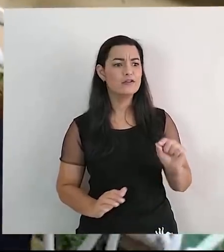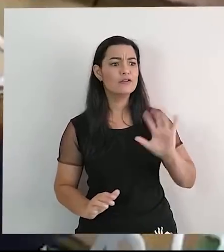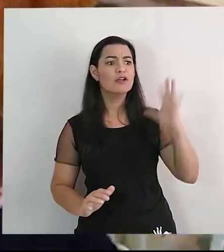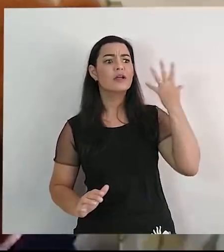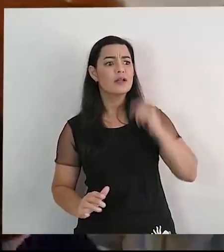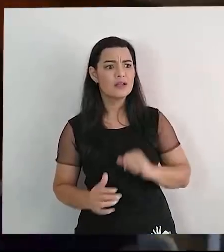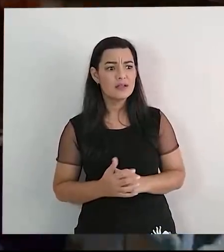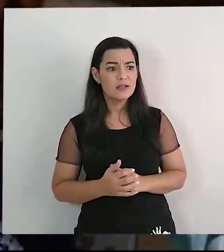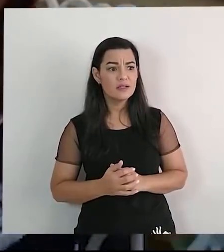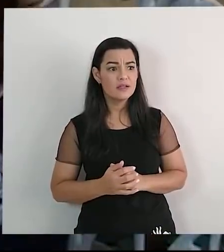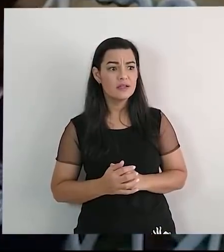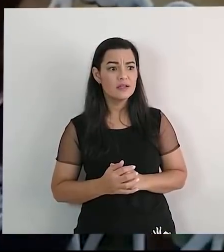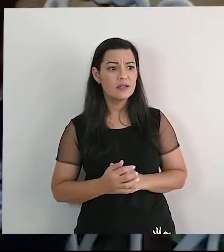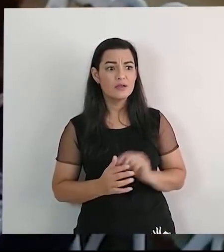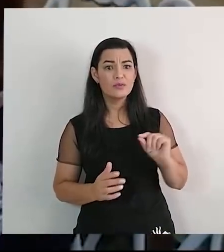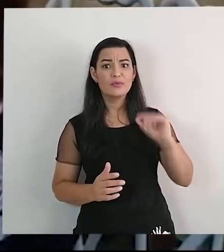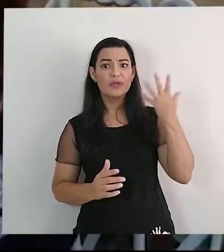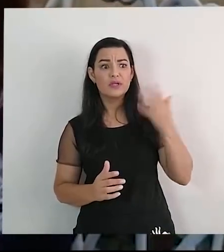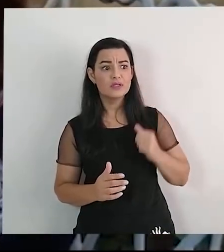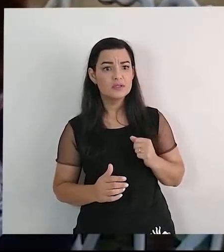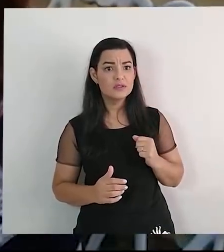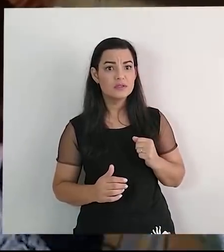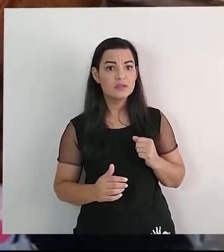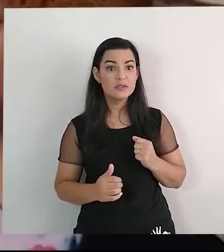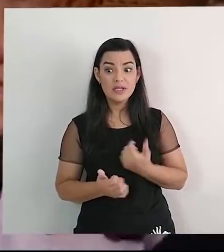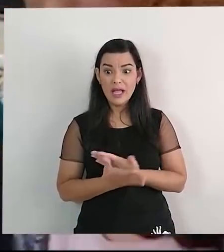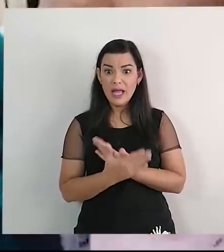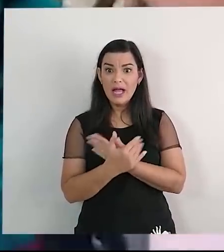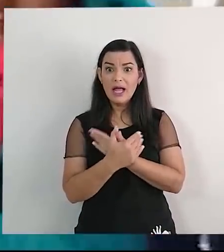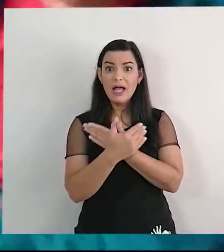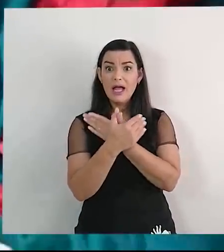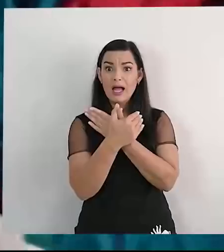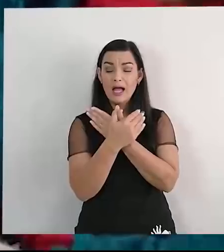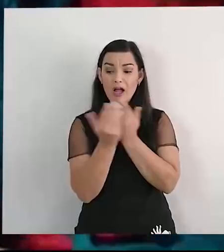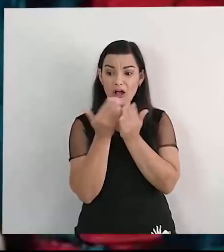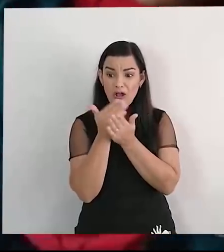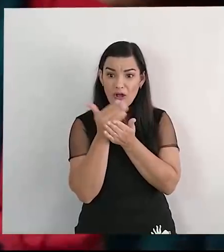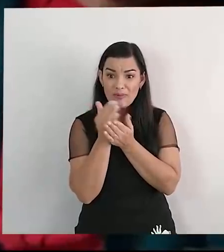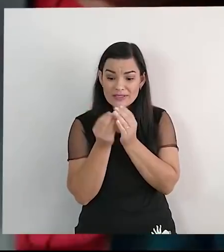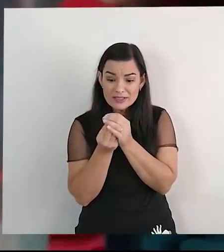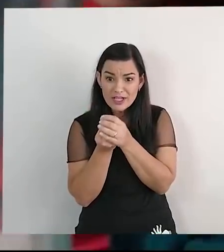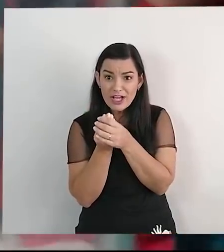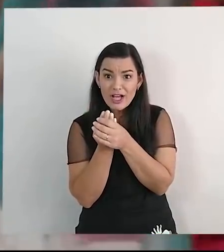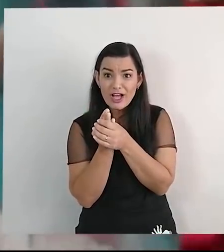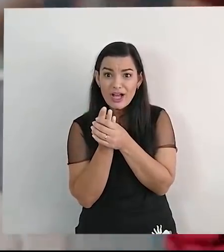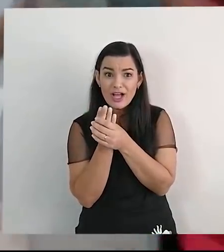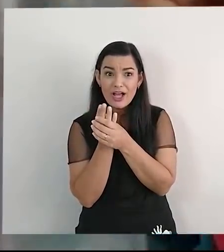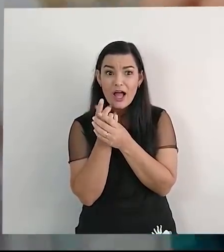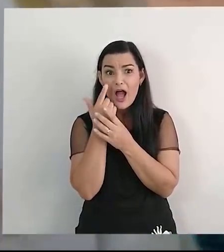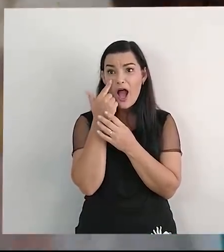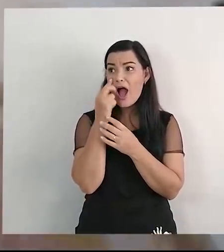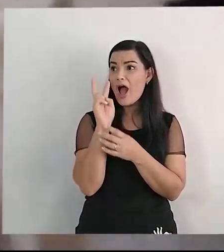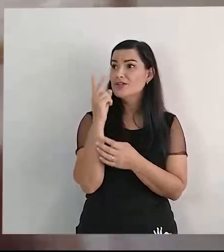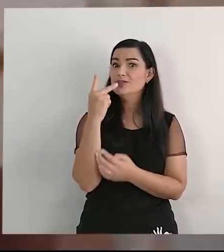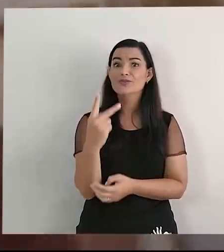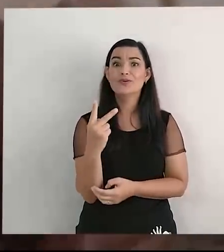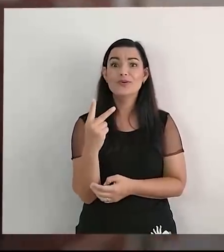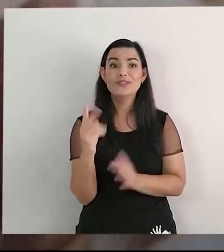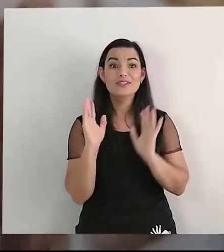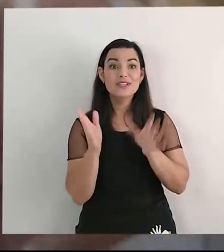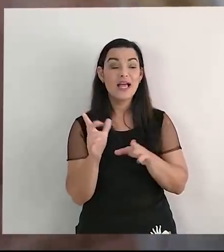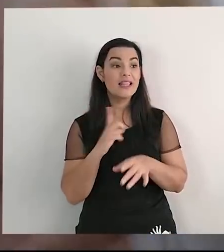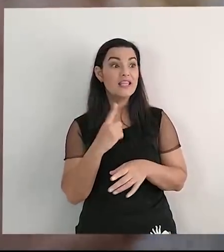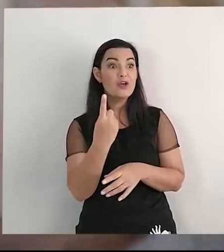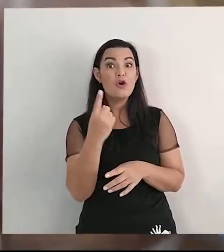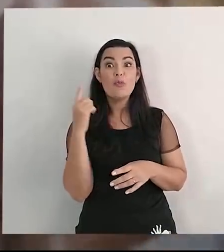acontecendo? O que está acontecendo? As borboletas estão nascendo. É? Olha, já tem 2 borboletas. Tem uma adoidada